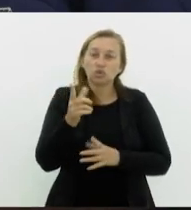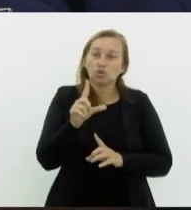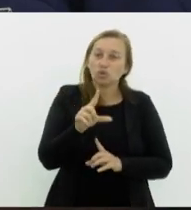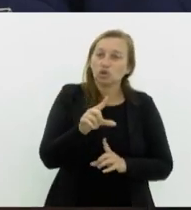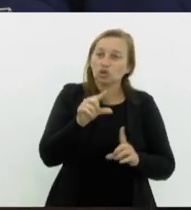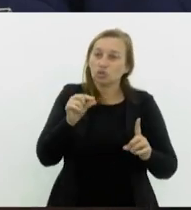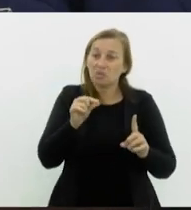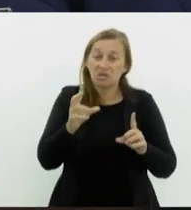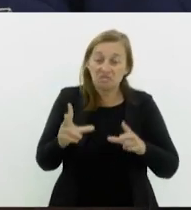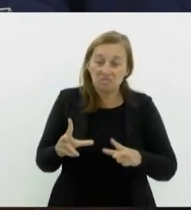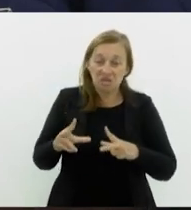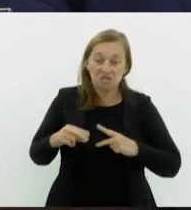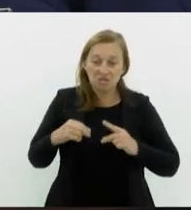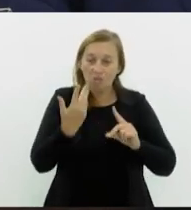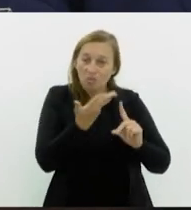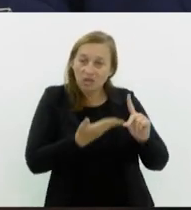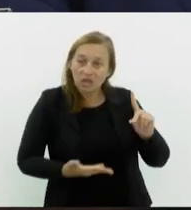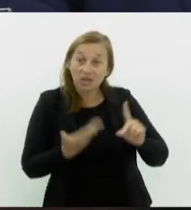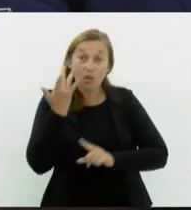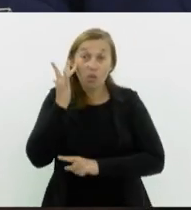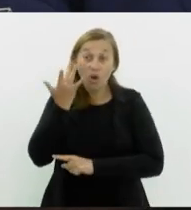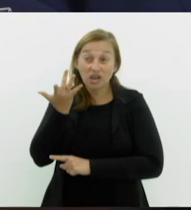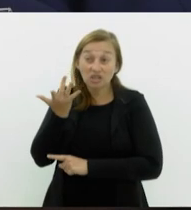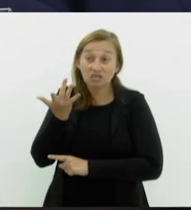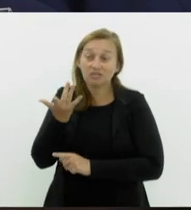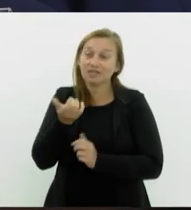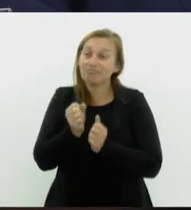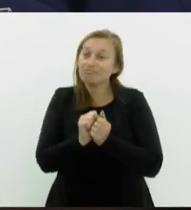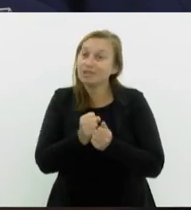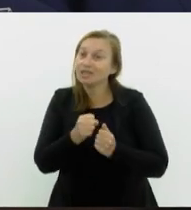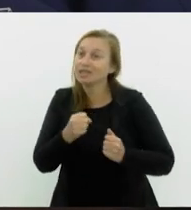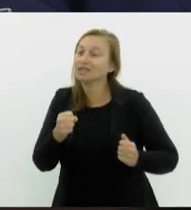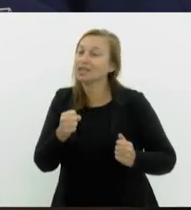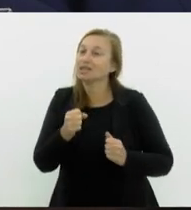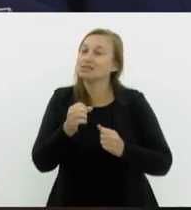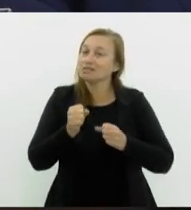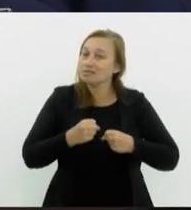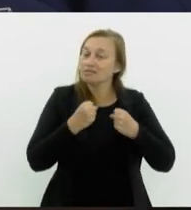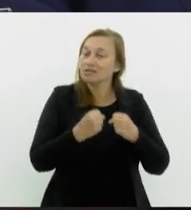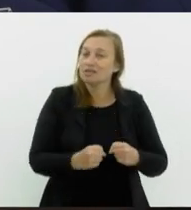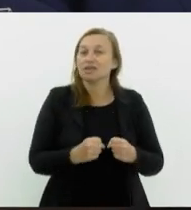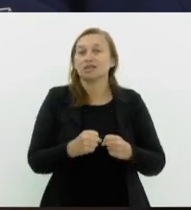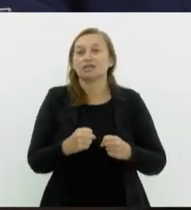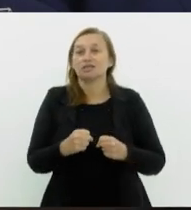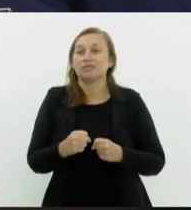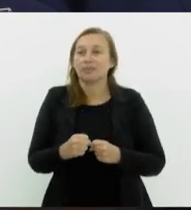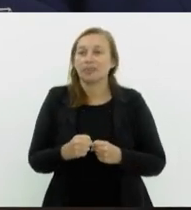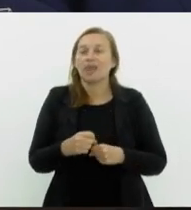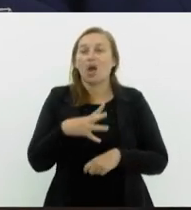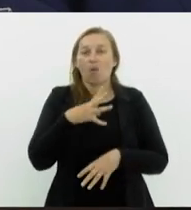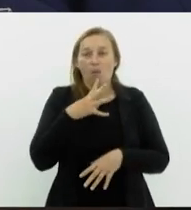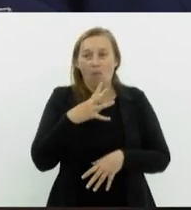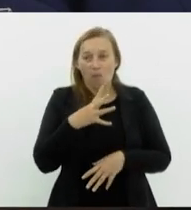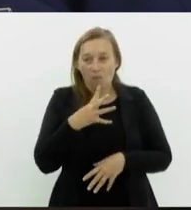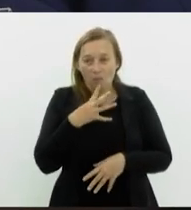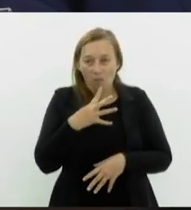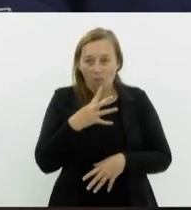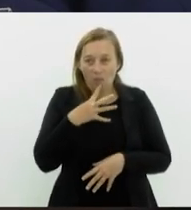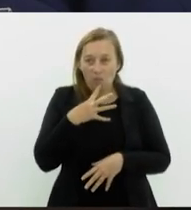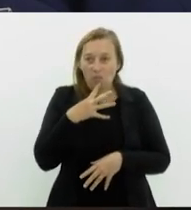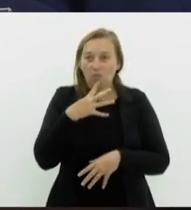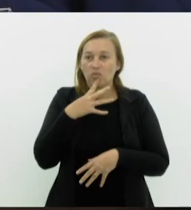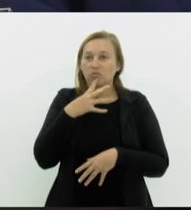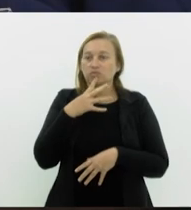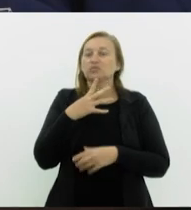merecido homenagem, acho que faz com grande firmeza e com grande reconhecimento dos